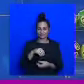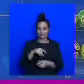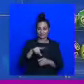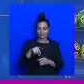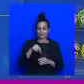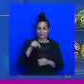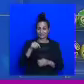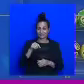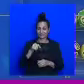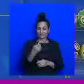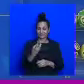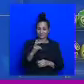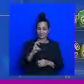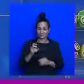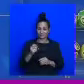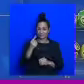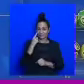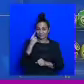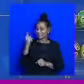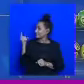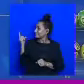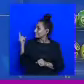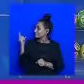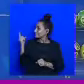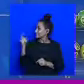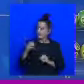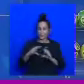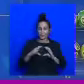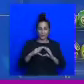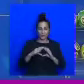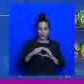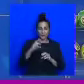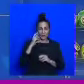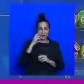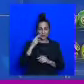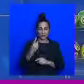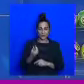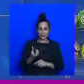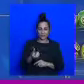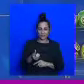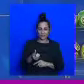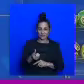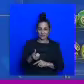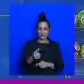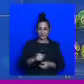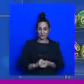Vamos sortear 15 dezenas, primeiro número chegando. 16, bola rosa.